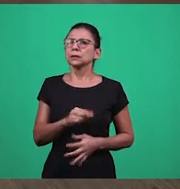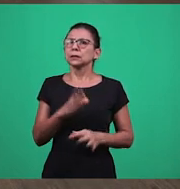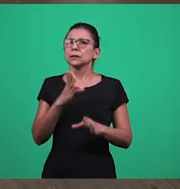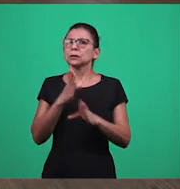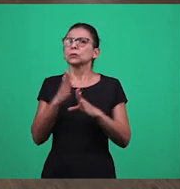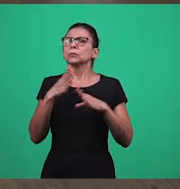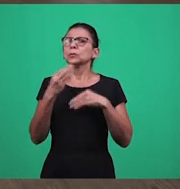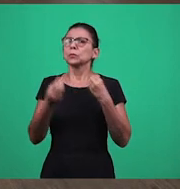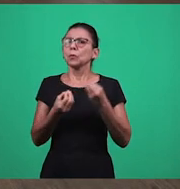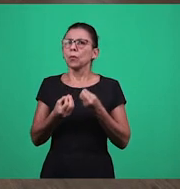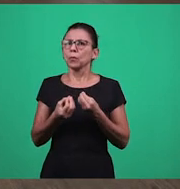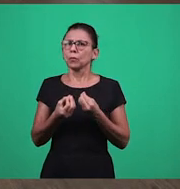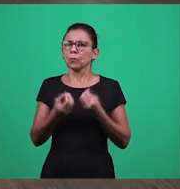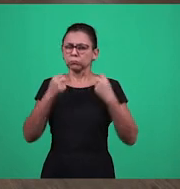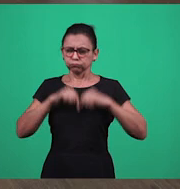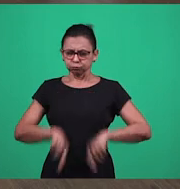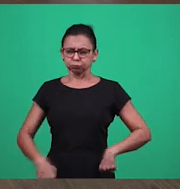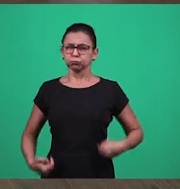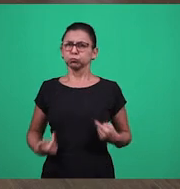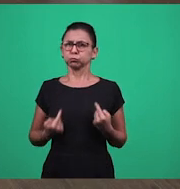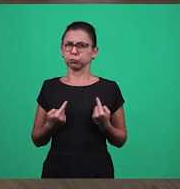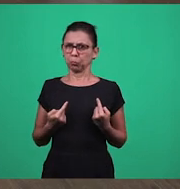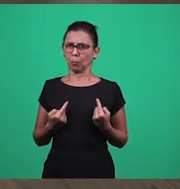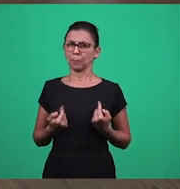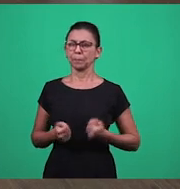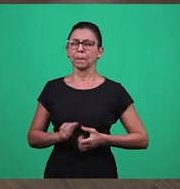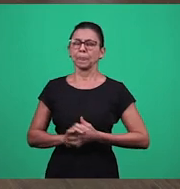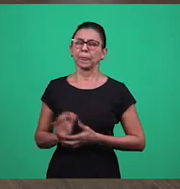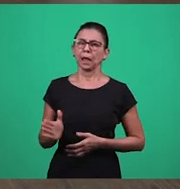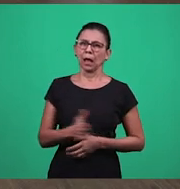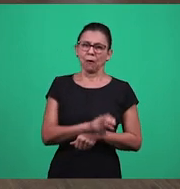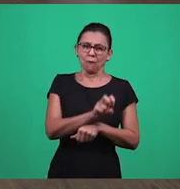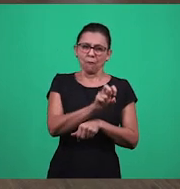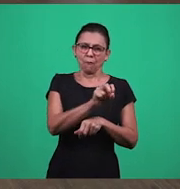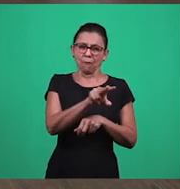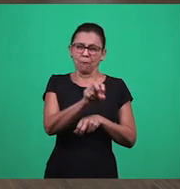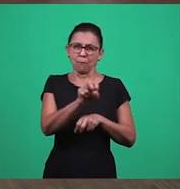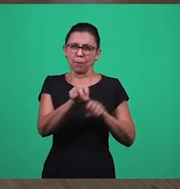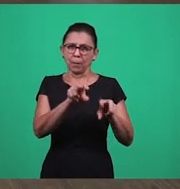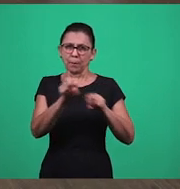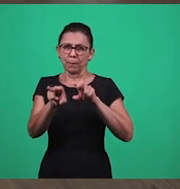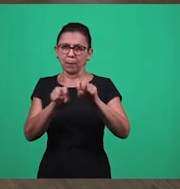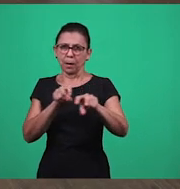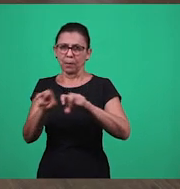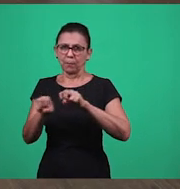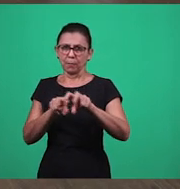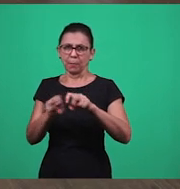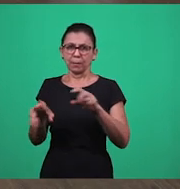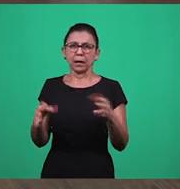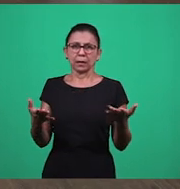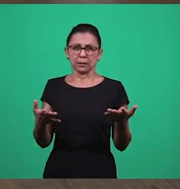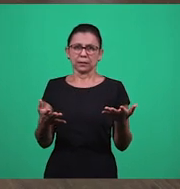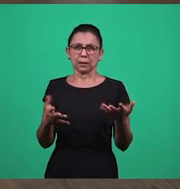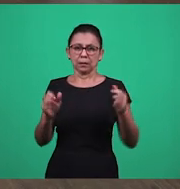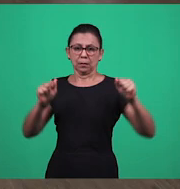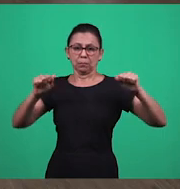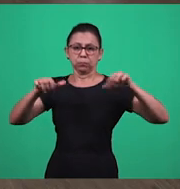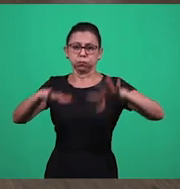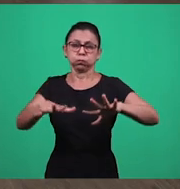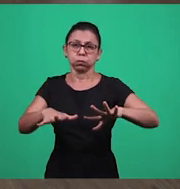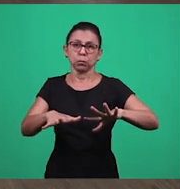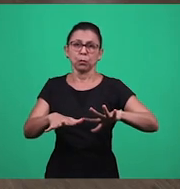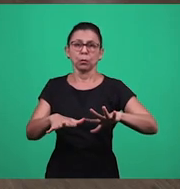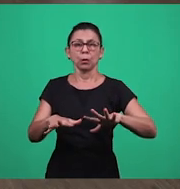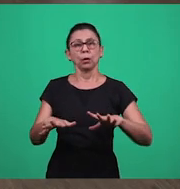pode reconhecer essa doença? Nós vivemos, além da epidemia viral, uma epidemia de informação. Nós